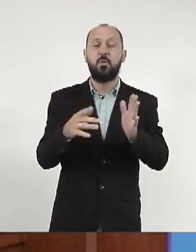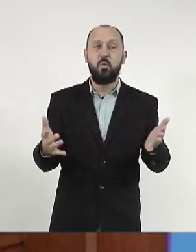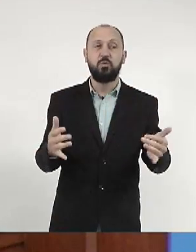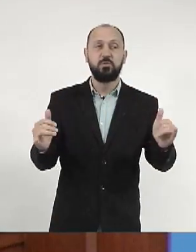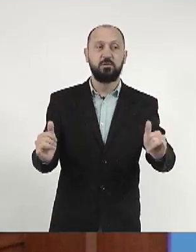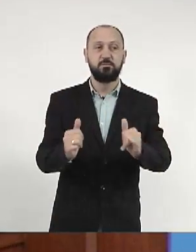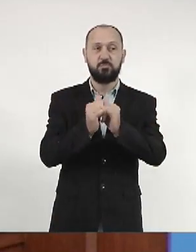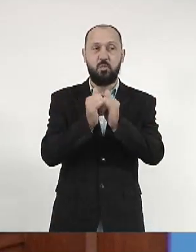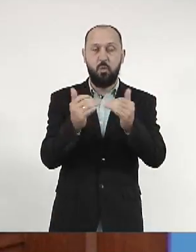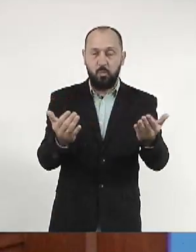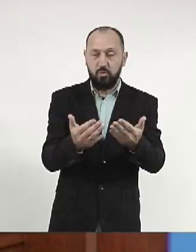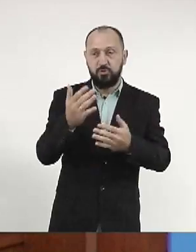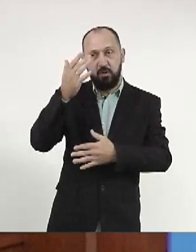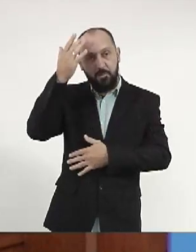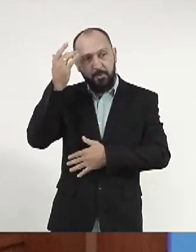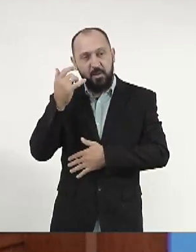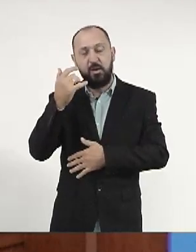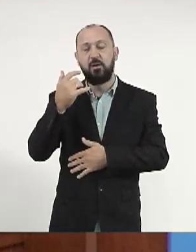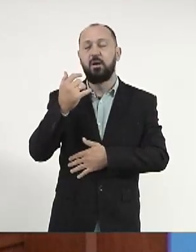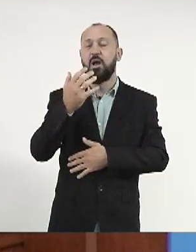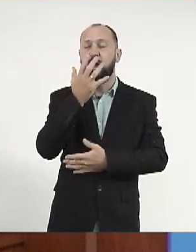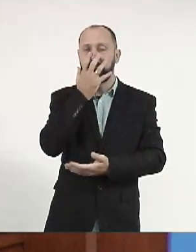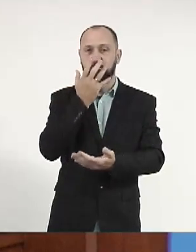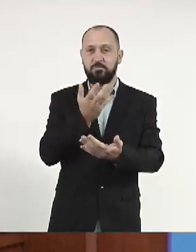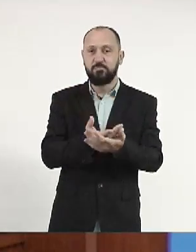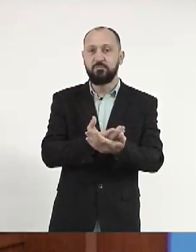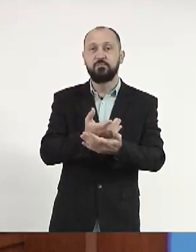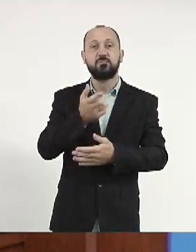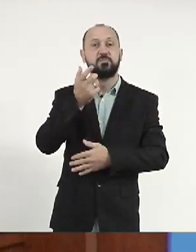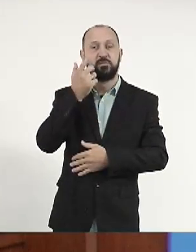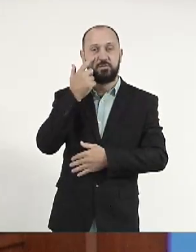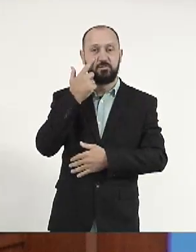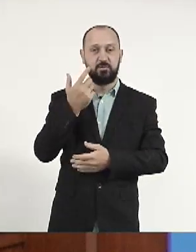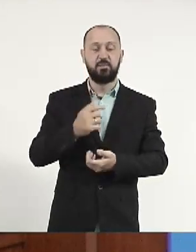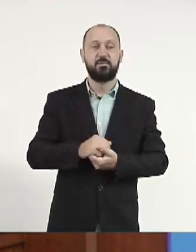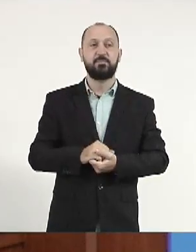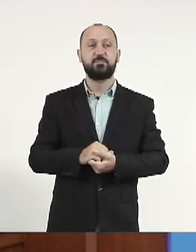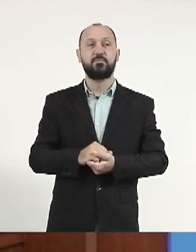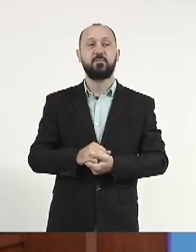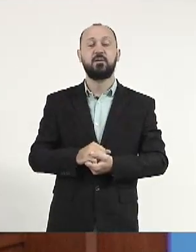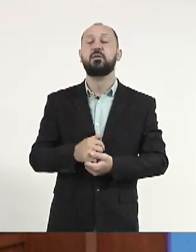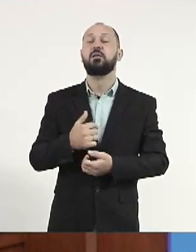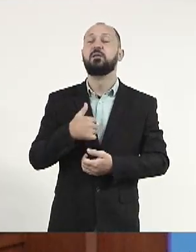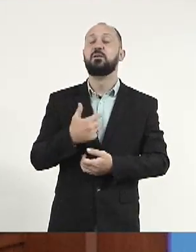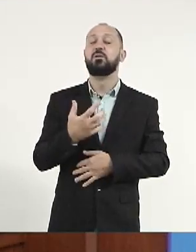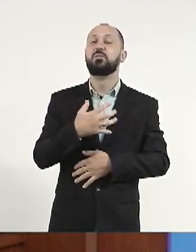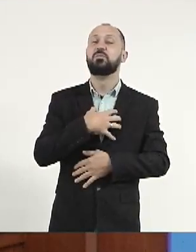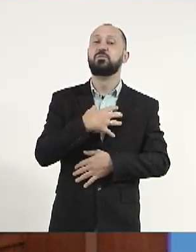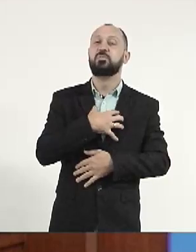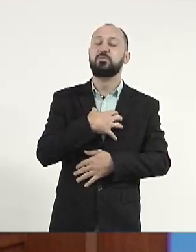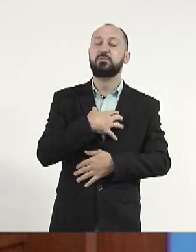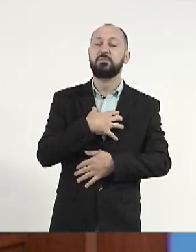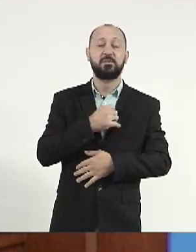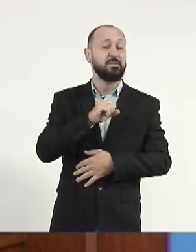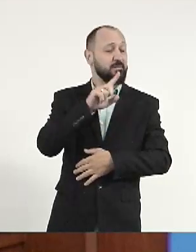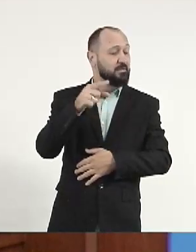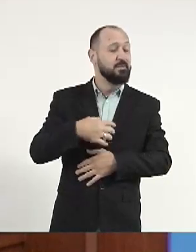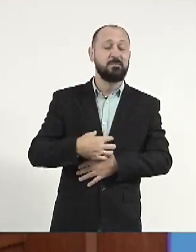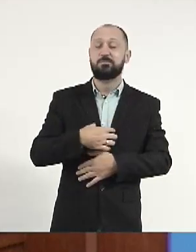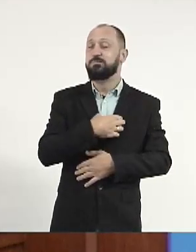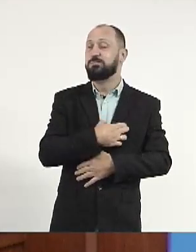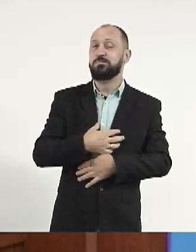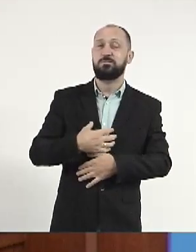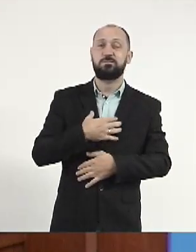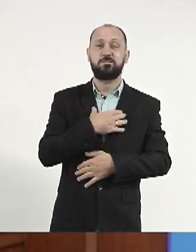amanhã. Então, é um absurdo a gente ver isso, e eu fico assim, muito indignado,